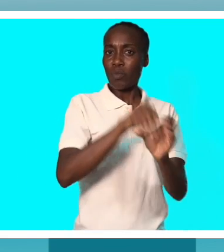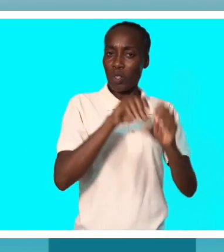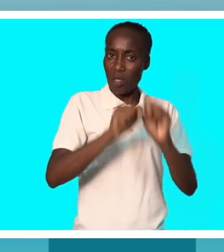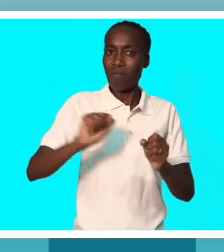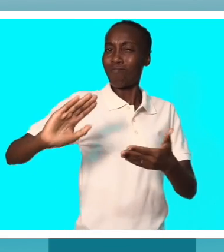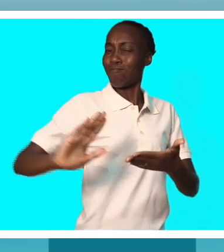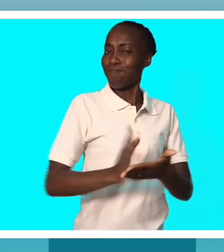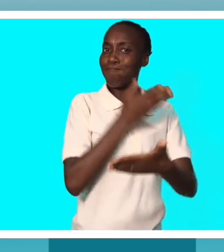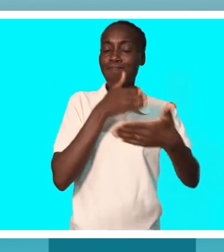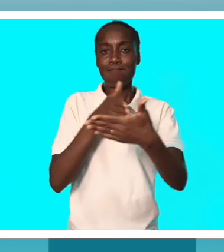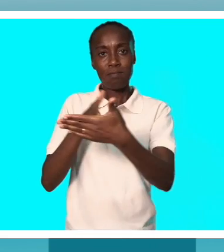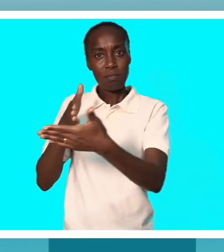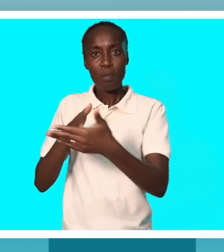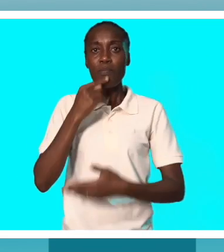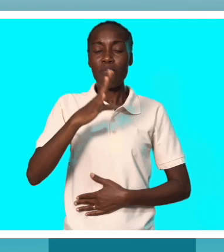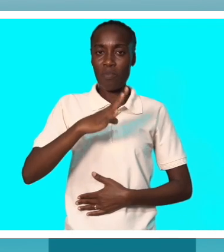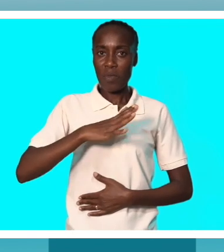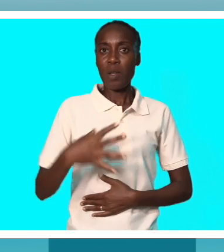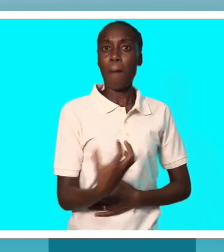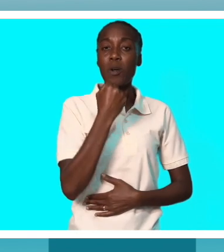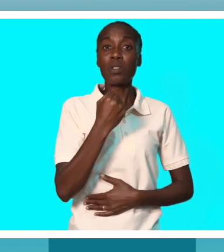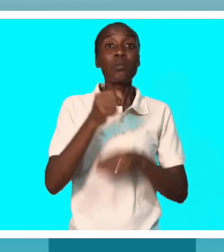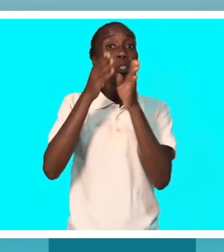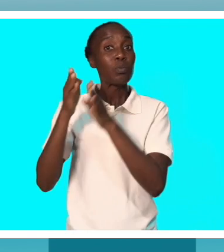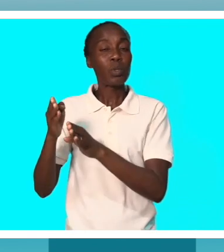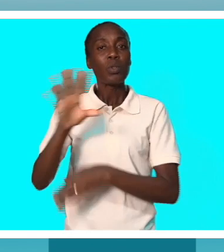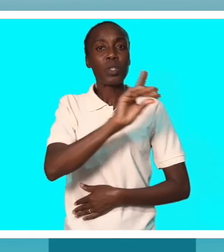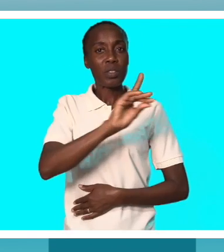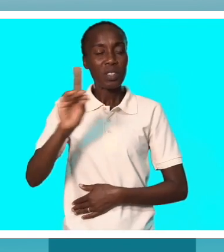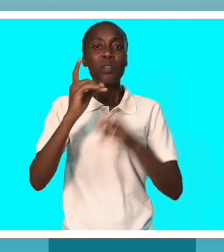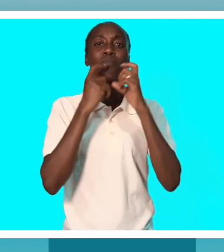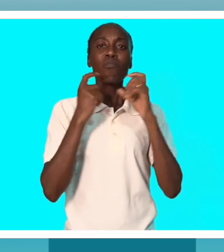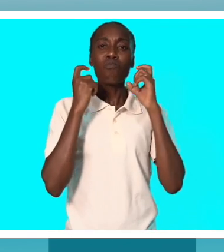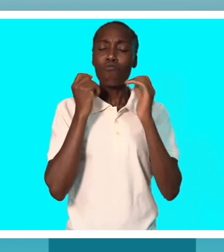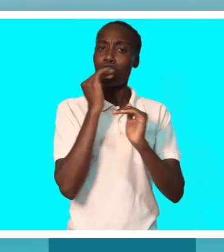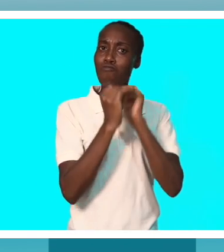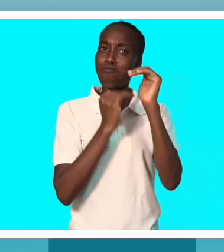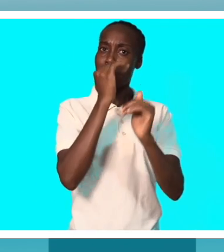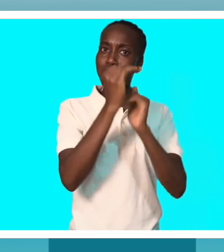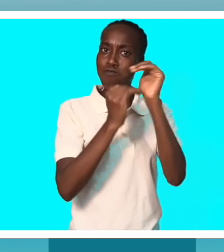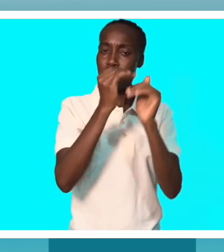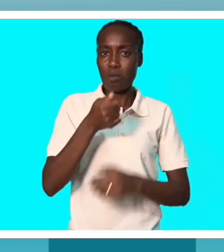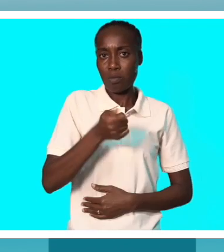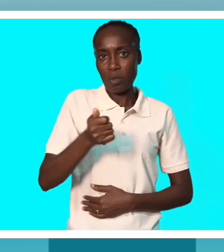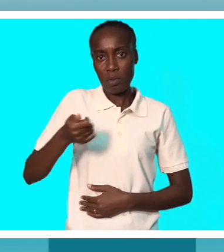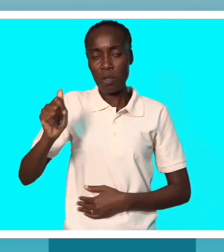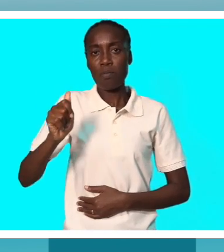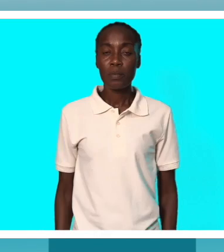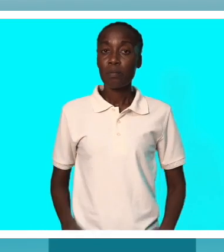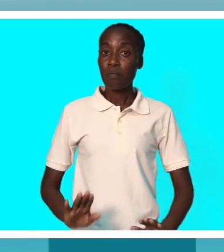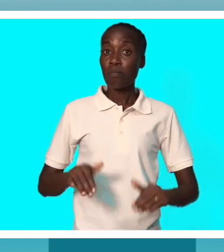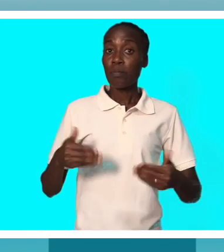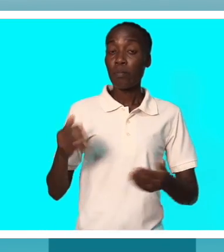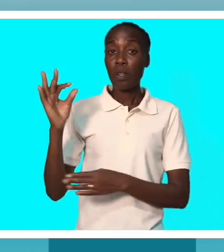removemos qualquer tipo de barreiras que impedem que as pessoas com deficiência em Moçambique desenvolvem o seu potencial humano.